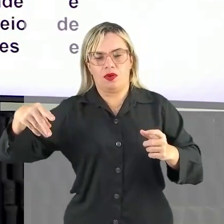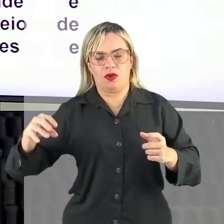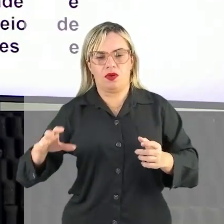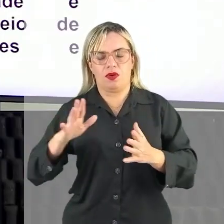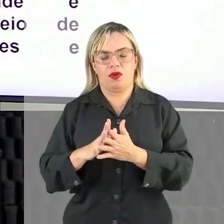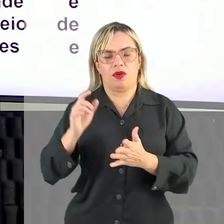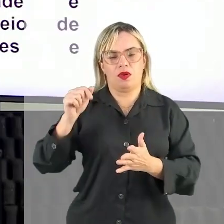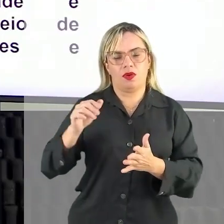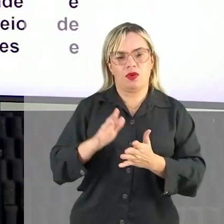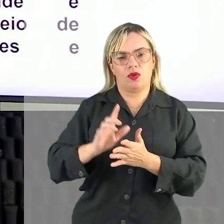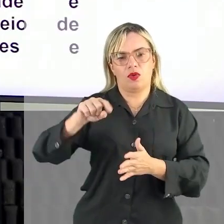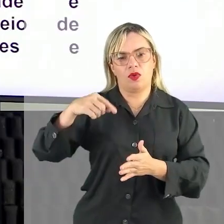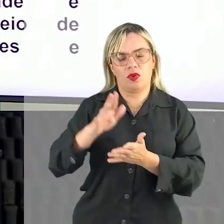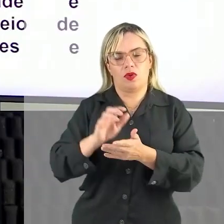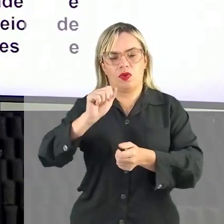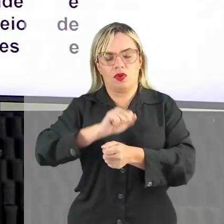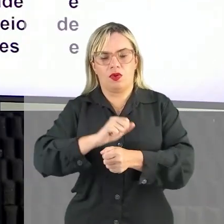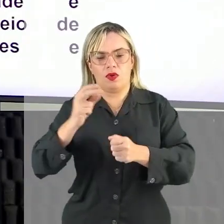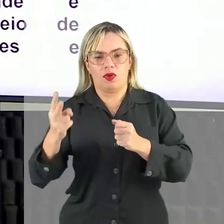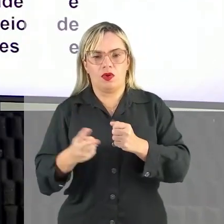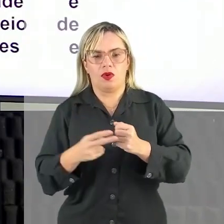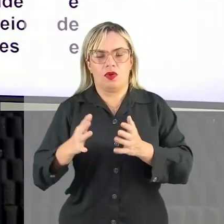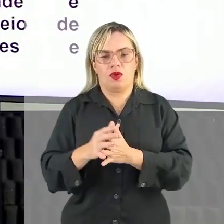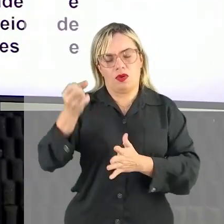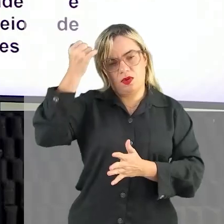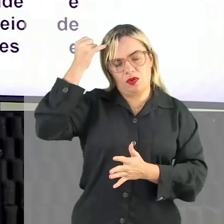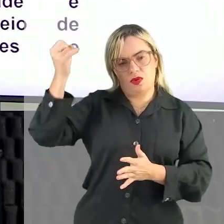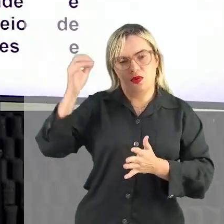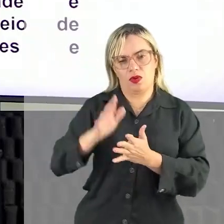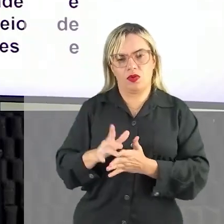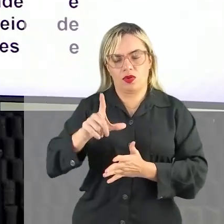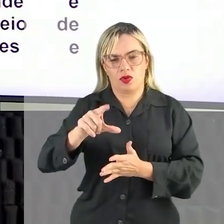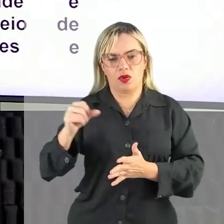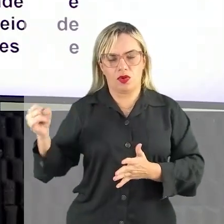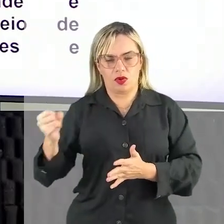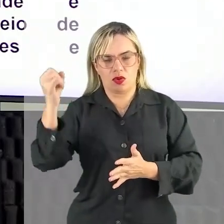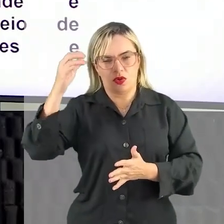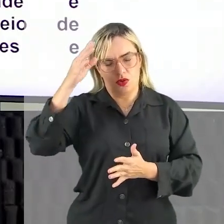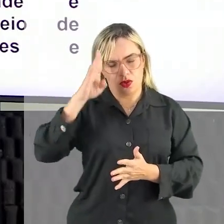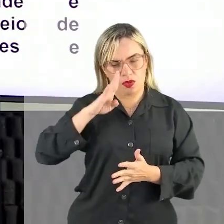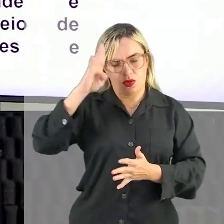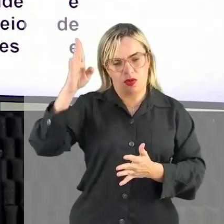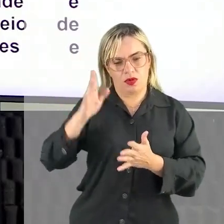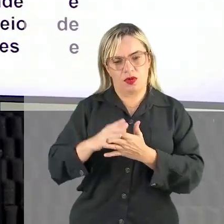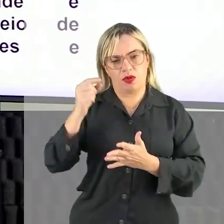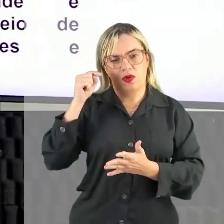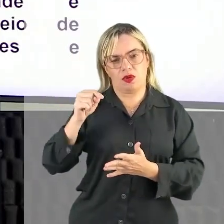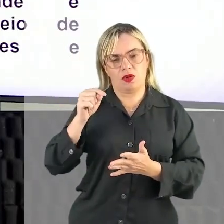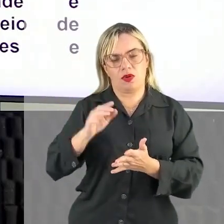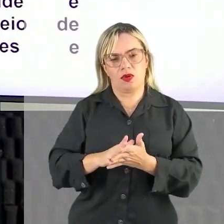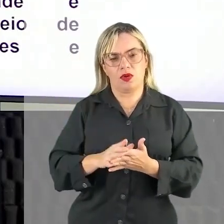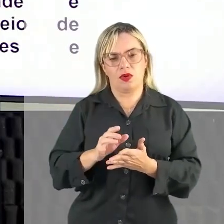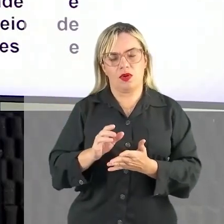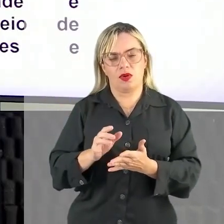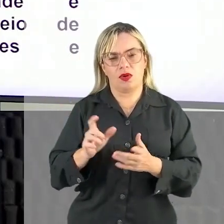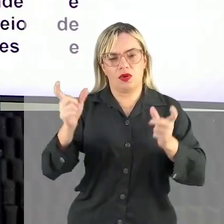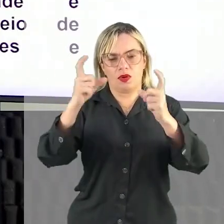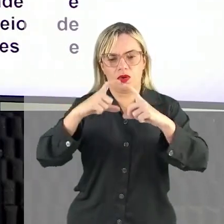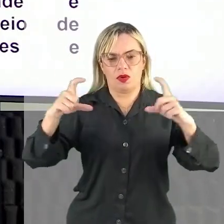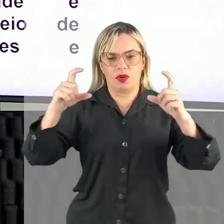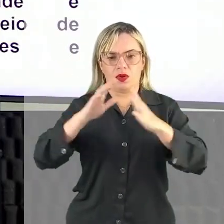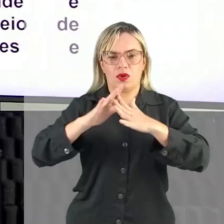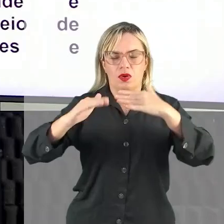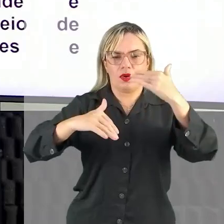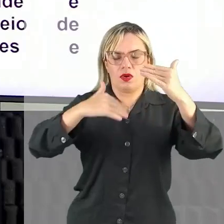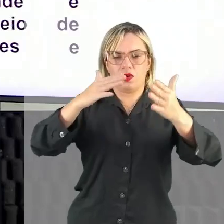advérbio também isso dá uma ideia de prioridade Mas será que naquele parágrafo eu desejo traçar